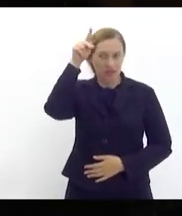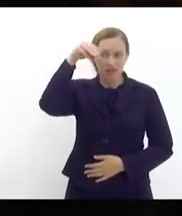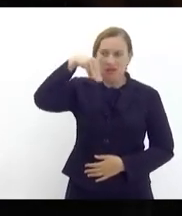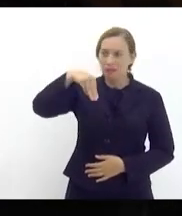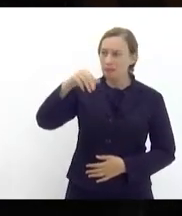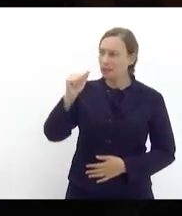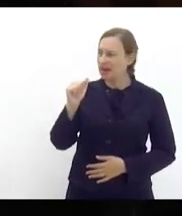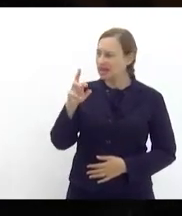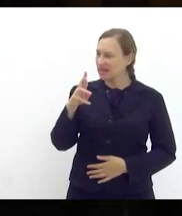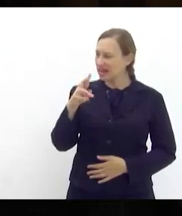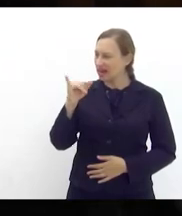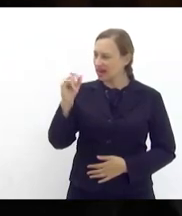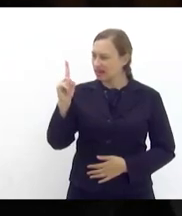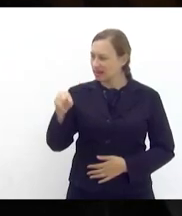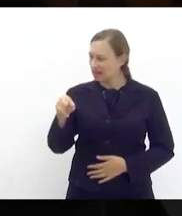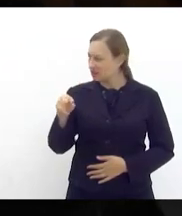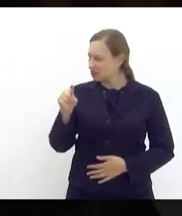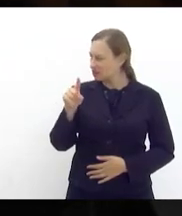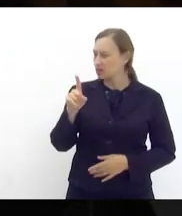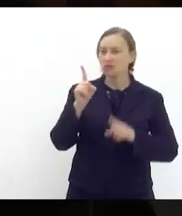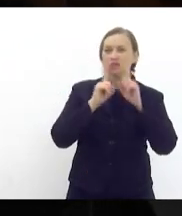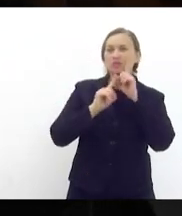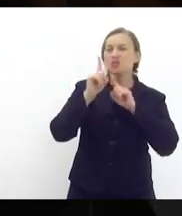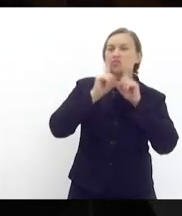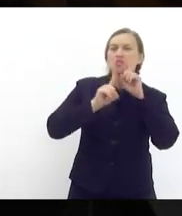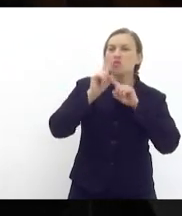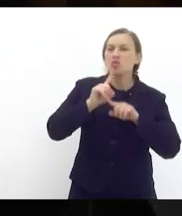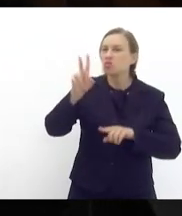usou as redes sociais